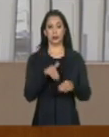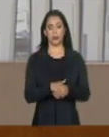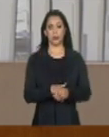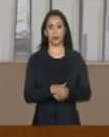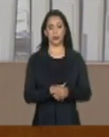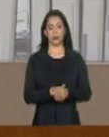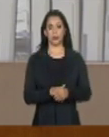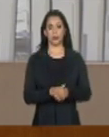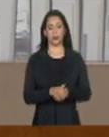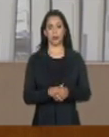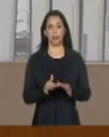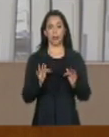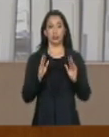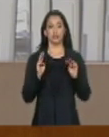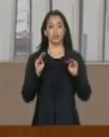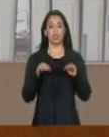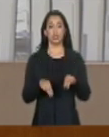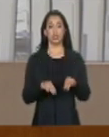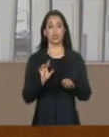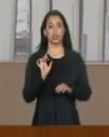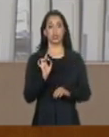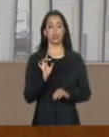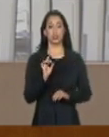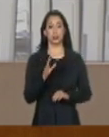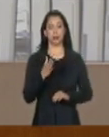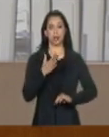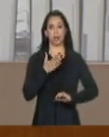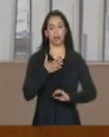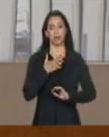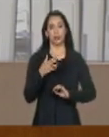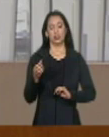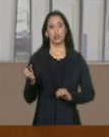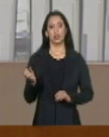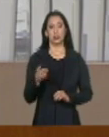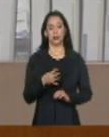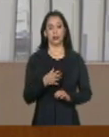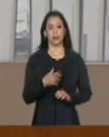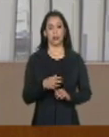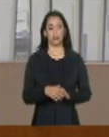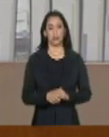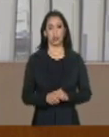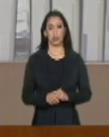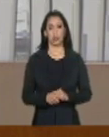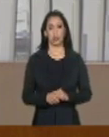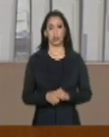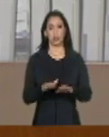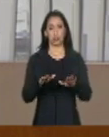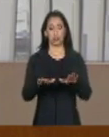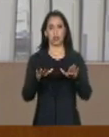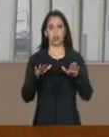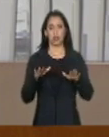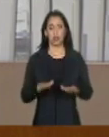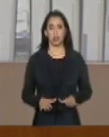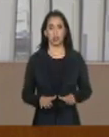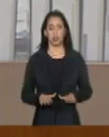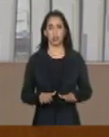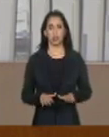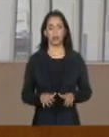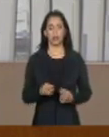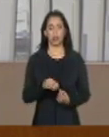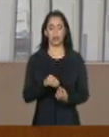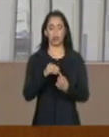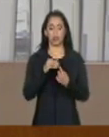Para finalizar, gostaria apenas de registrar novamente que a deliberação desta Corte diz única e